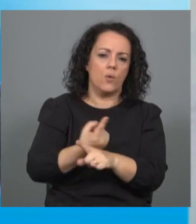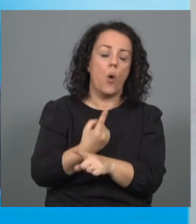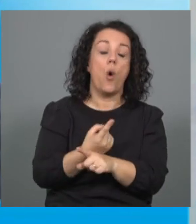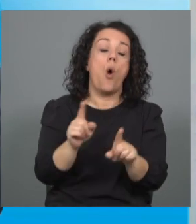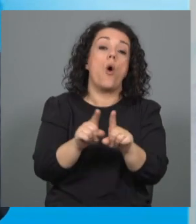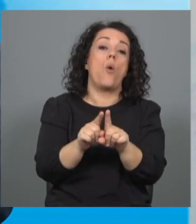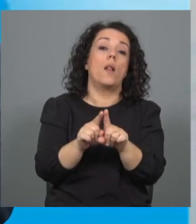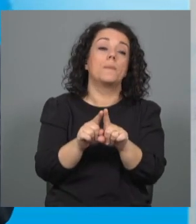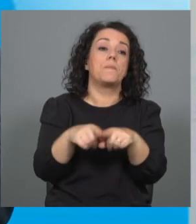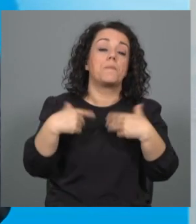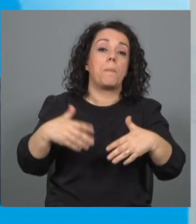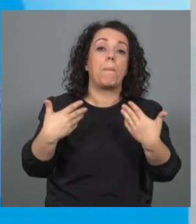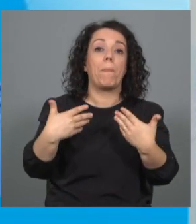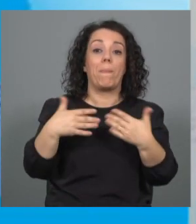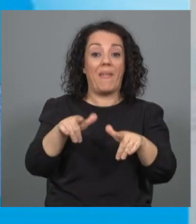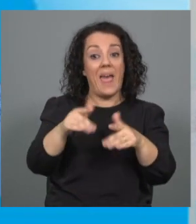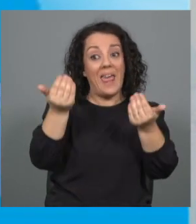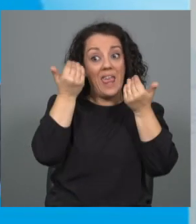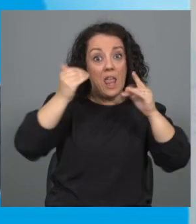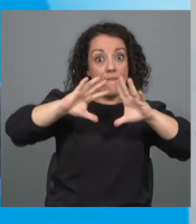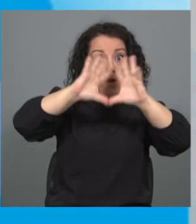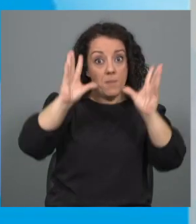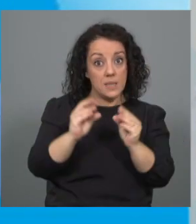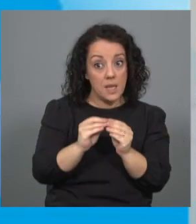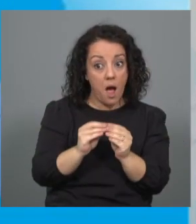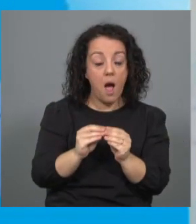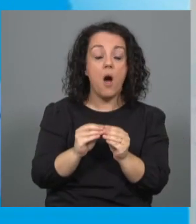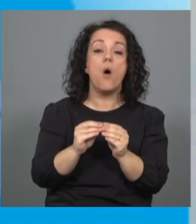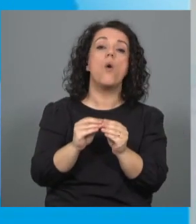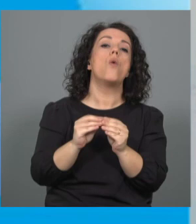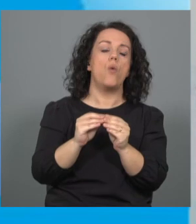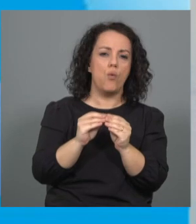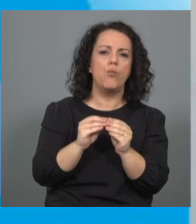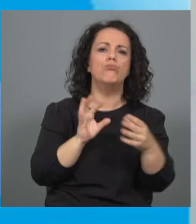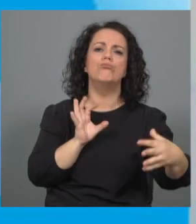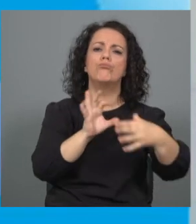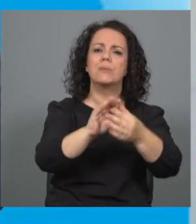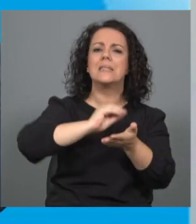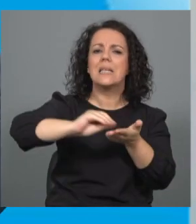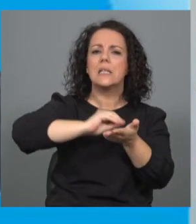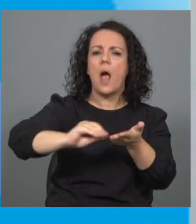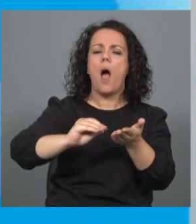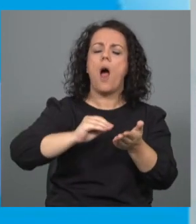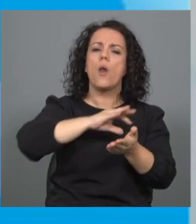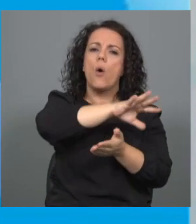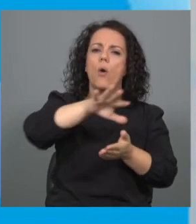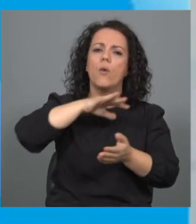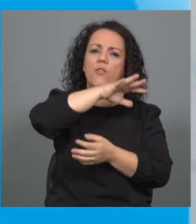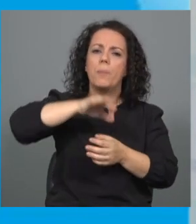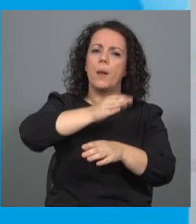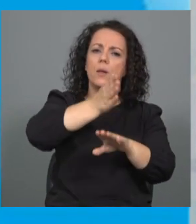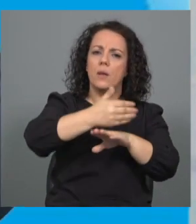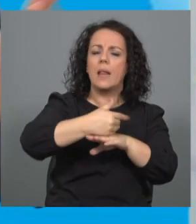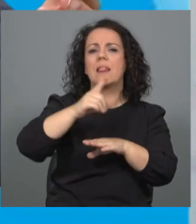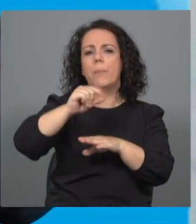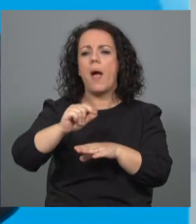diria que toda esta informação foi dirigida a todos os secretariados da Pastoral Familiar, a nível diocesano, e a todos os movimentos de espiritualidade